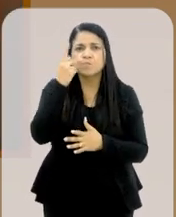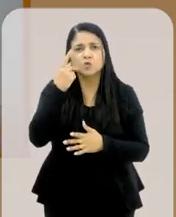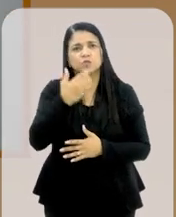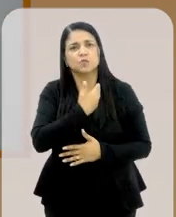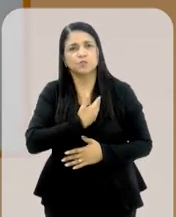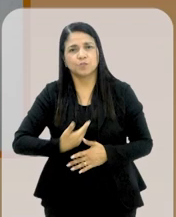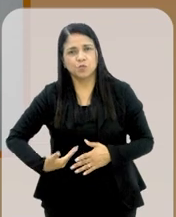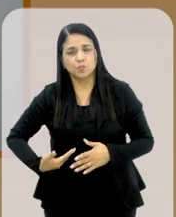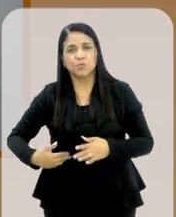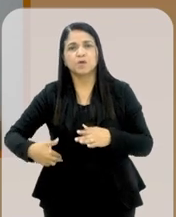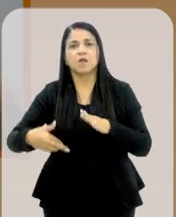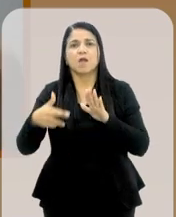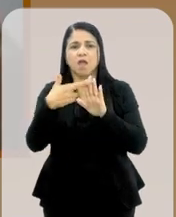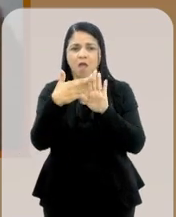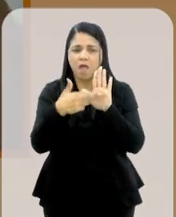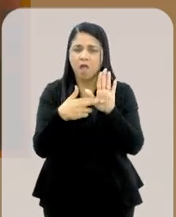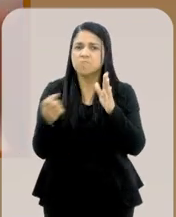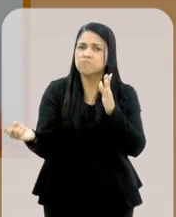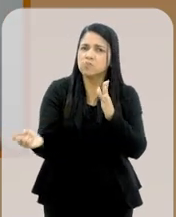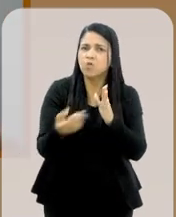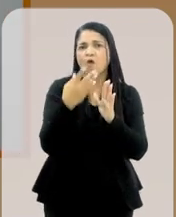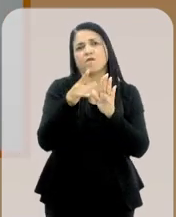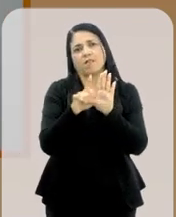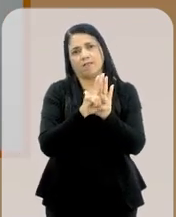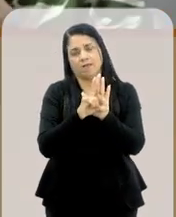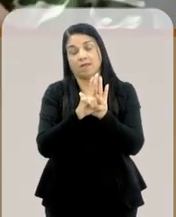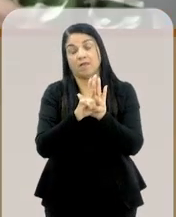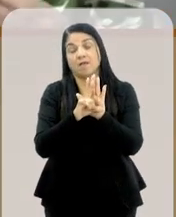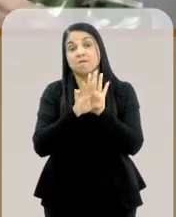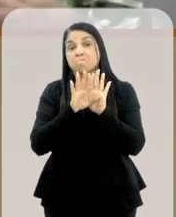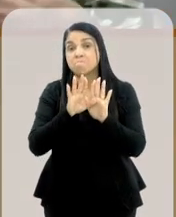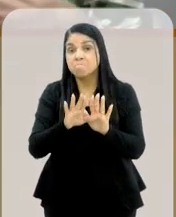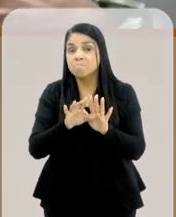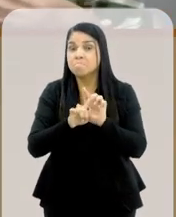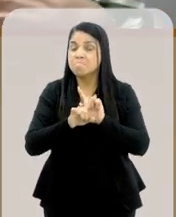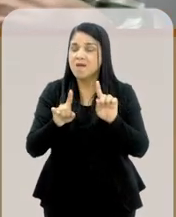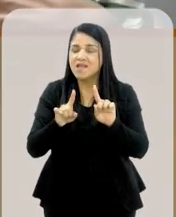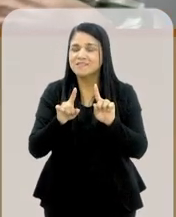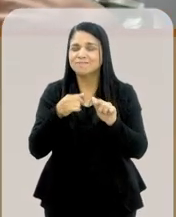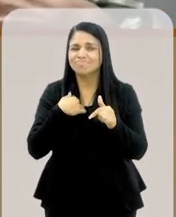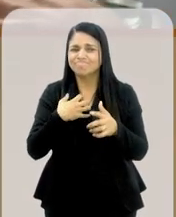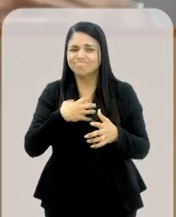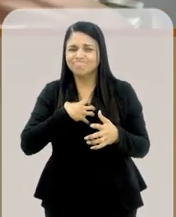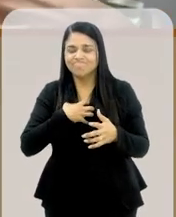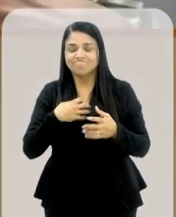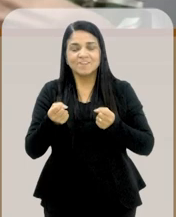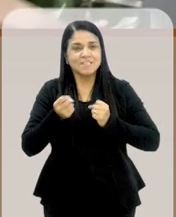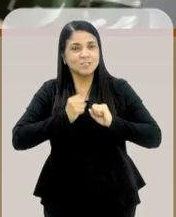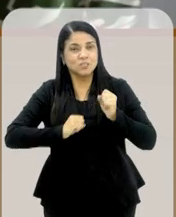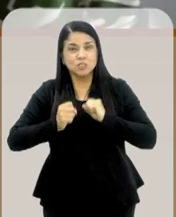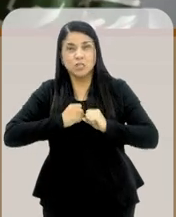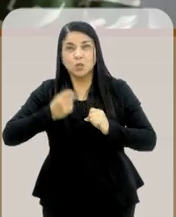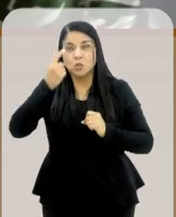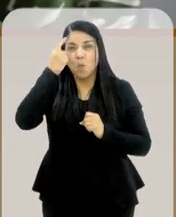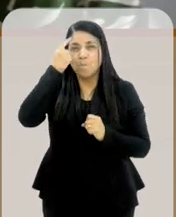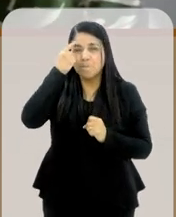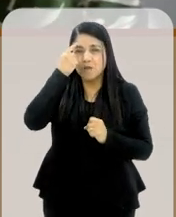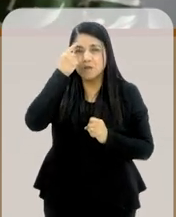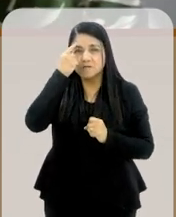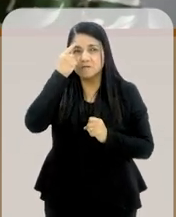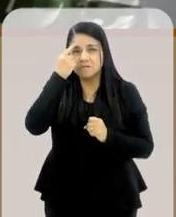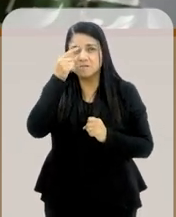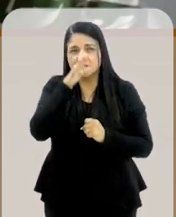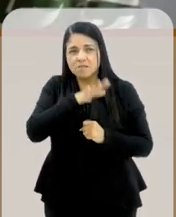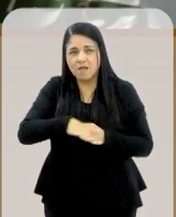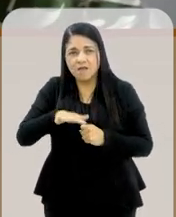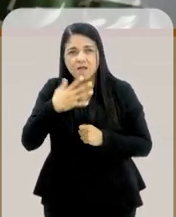criado políticas públicas e novas leis são criadas. Mas esses pormenorzinhos, assim, eu me sinto tão angustiada quando eu